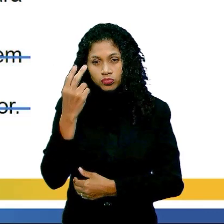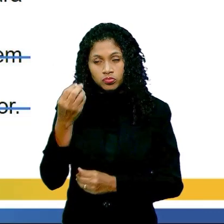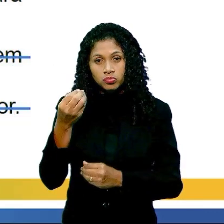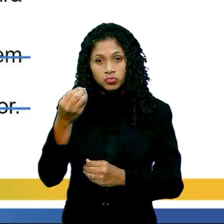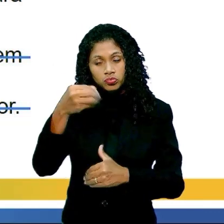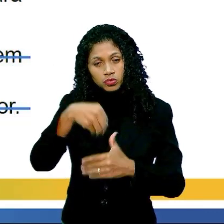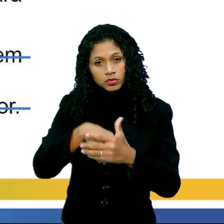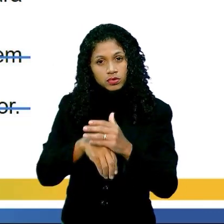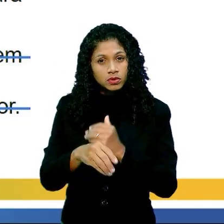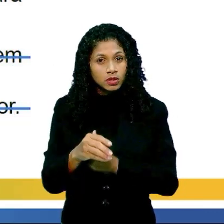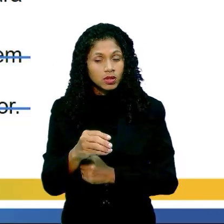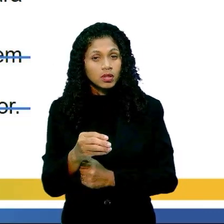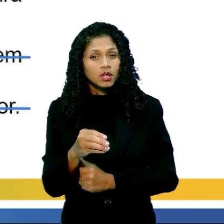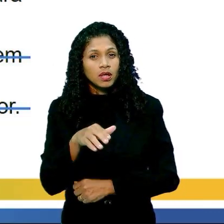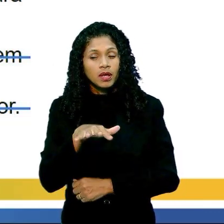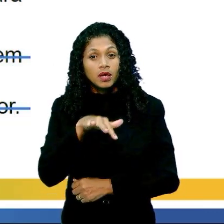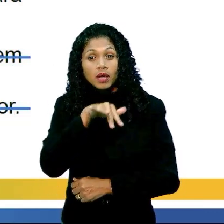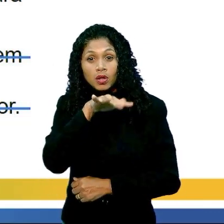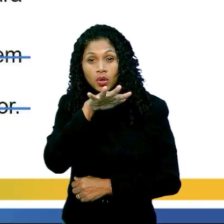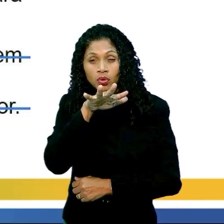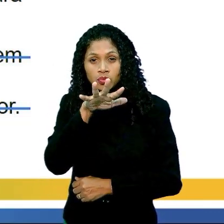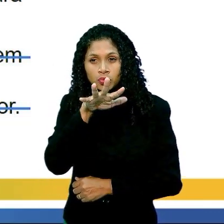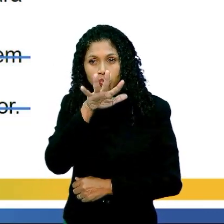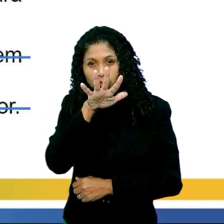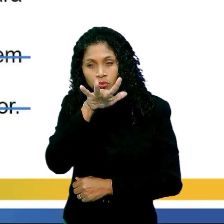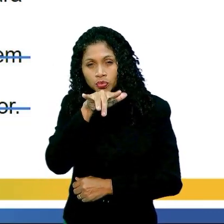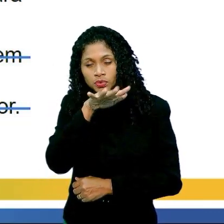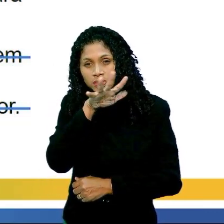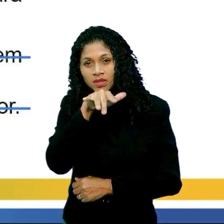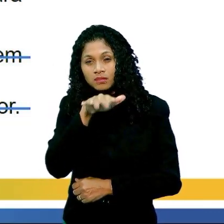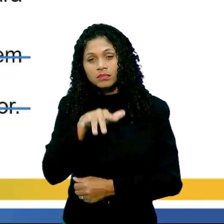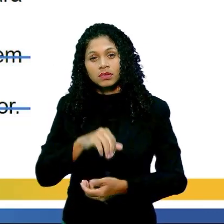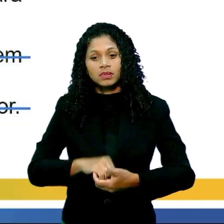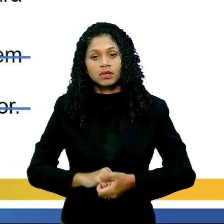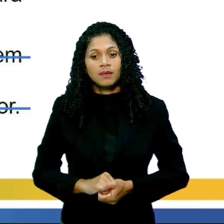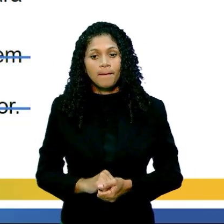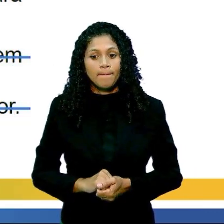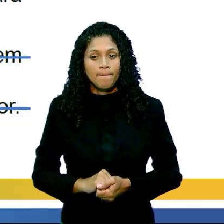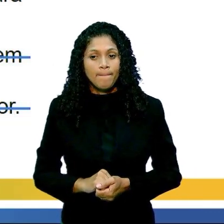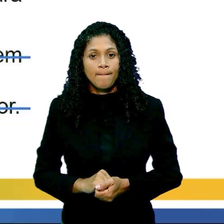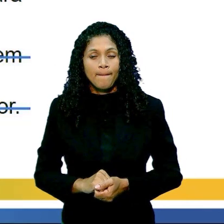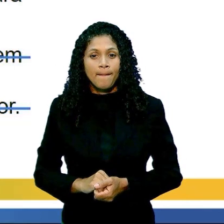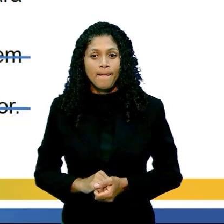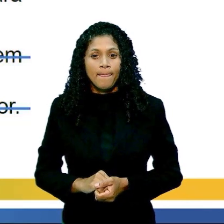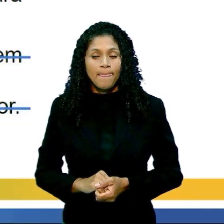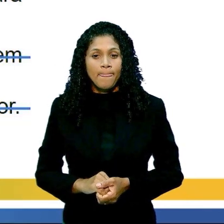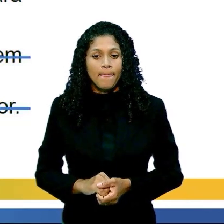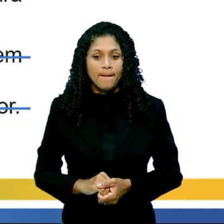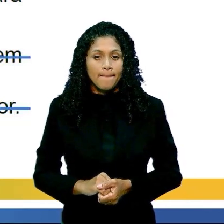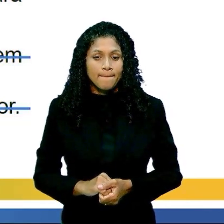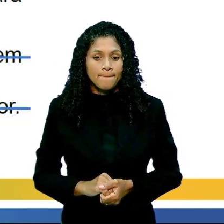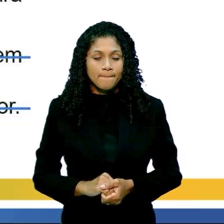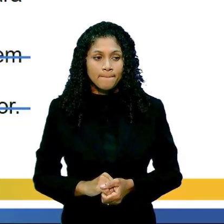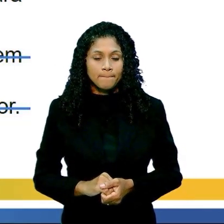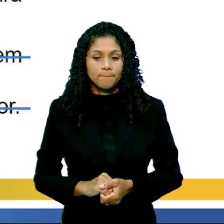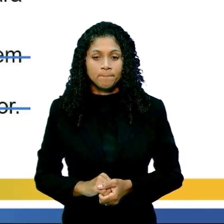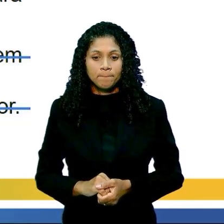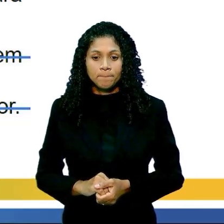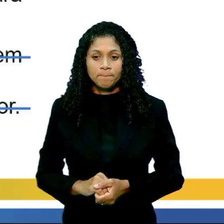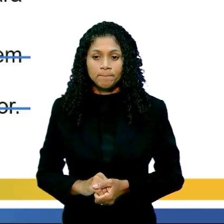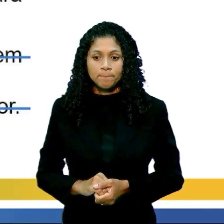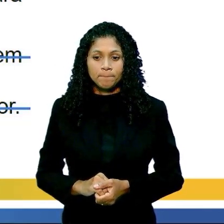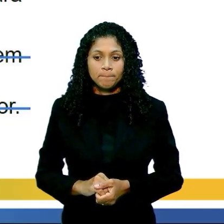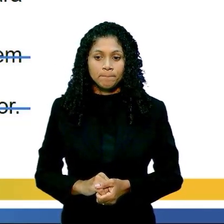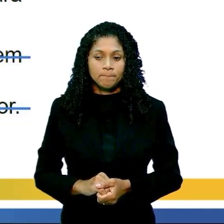Também não confere a nossa alternativa, porque é exatamente o oposto do que diz no texto, ok? Está falando